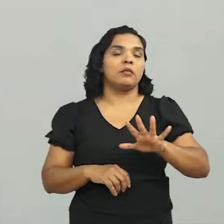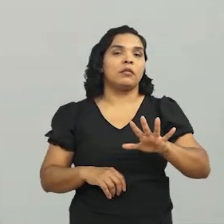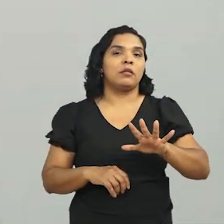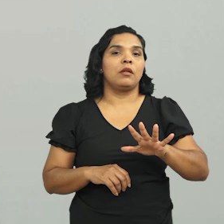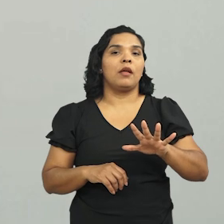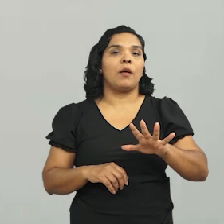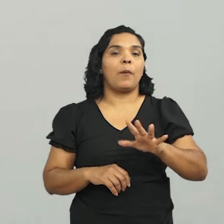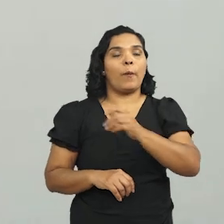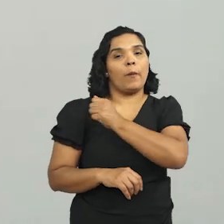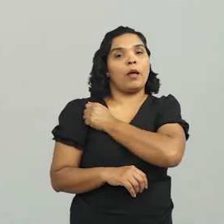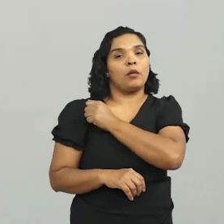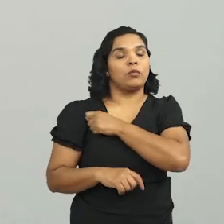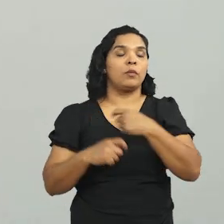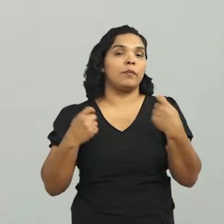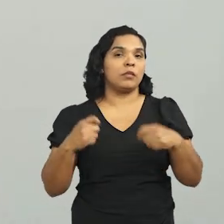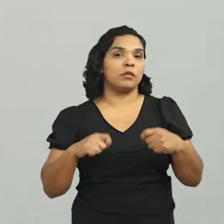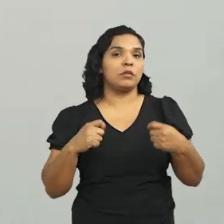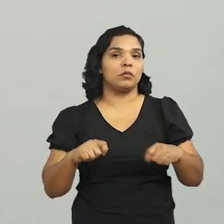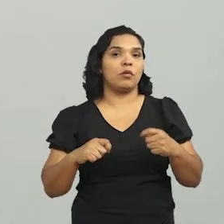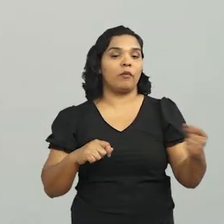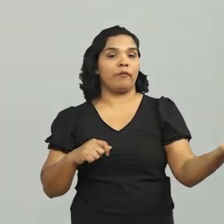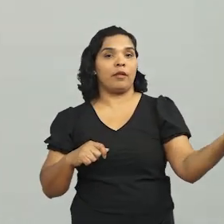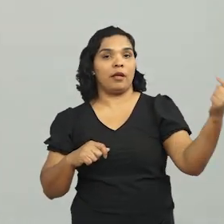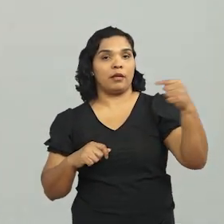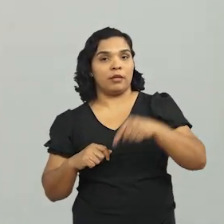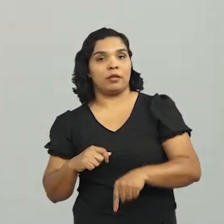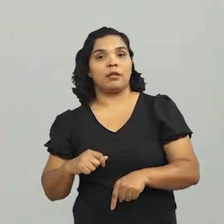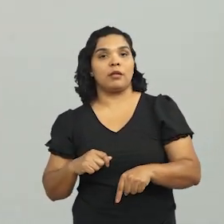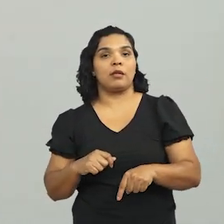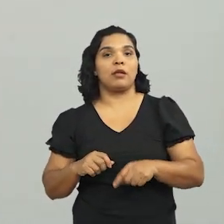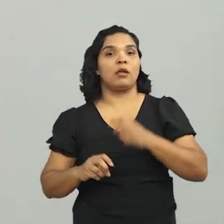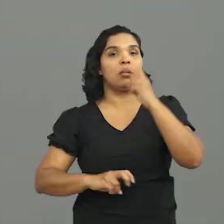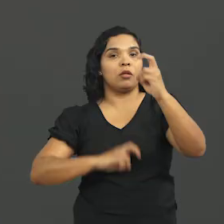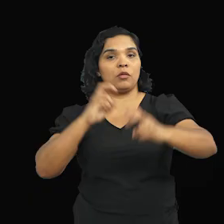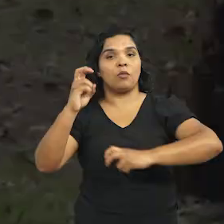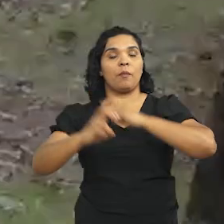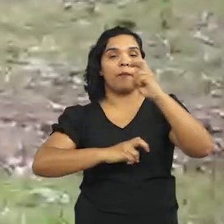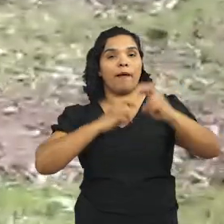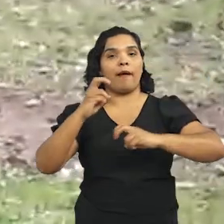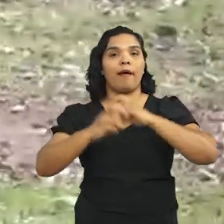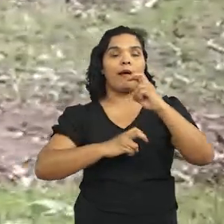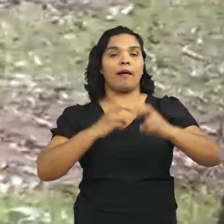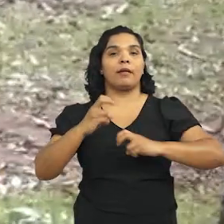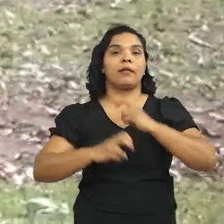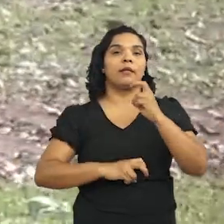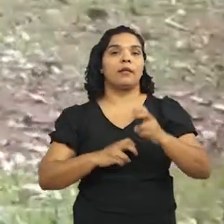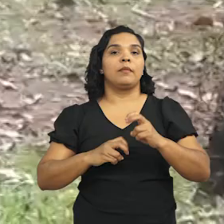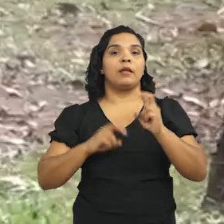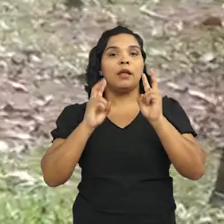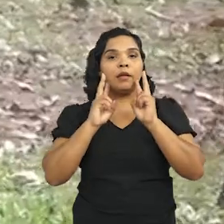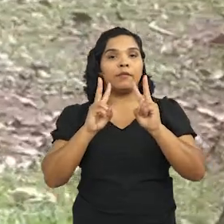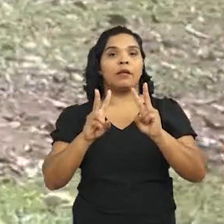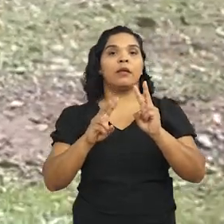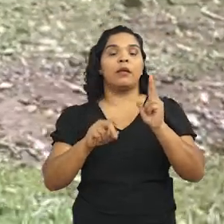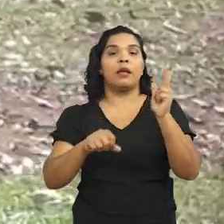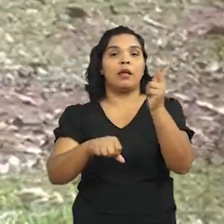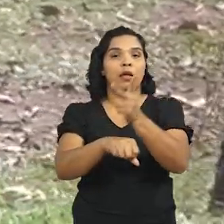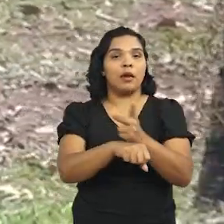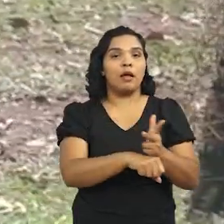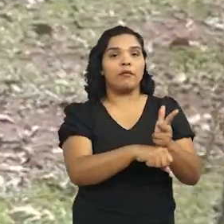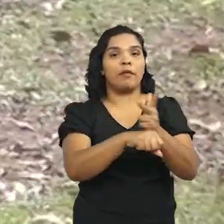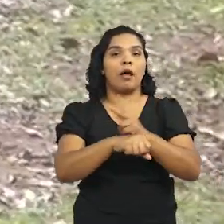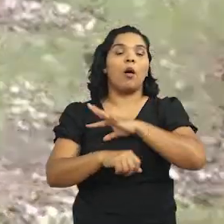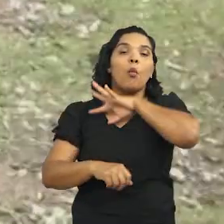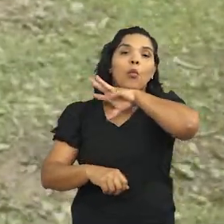o aluno, né, até o Gabriel Ferrante, ele precisou vir aqui no Parque Ecológico aqui em São Carlos para ele